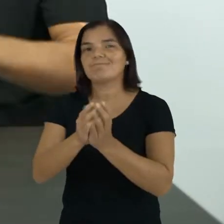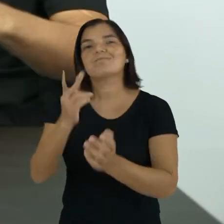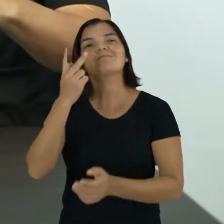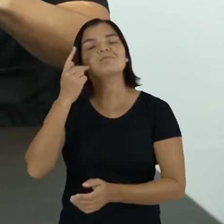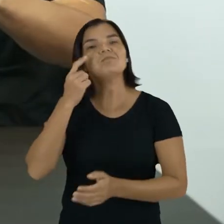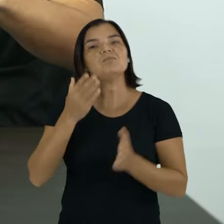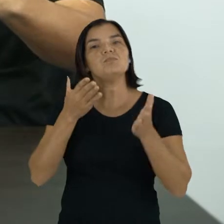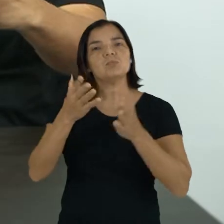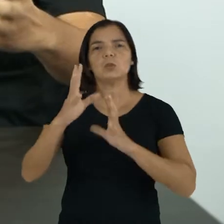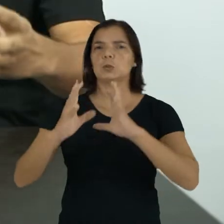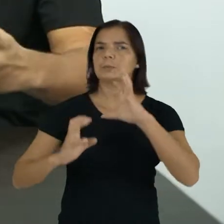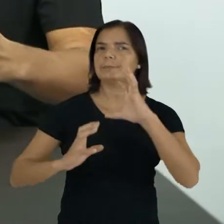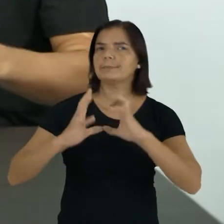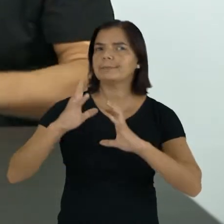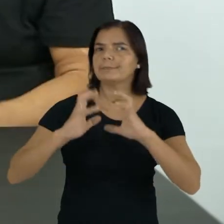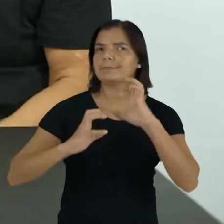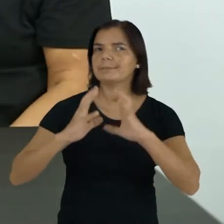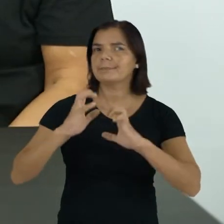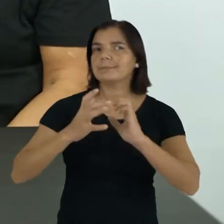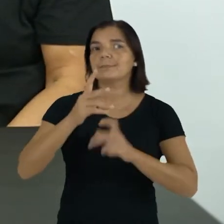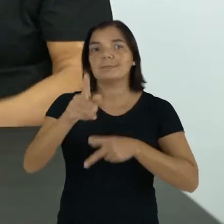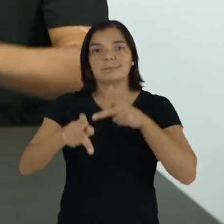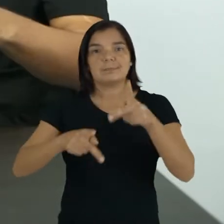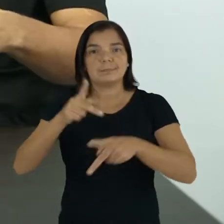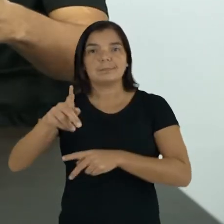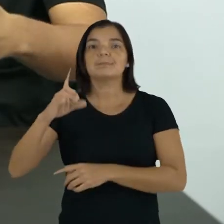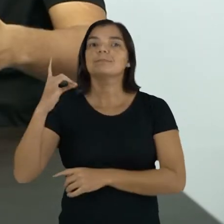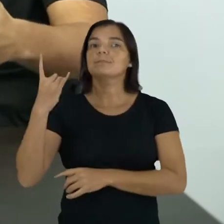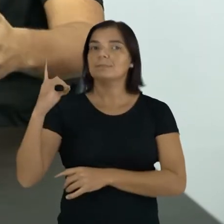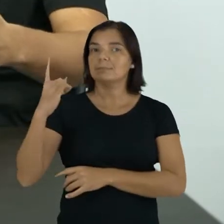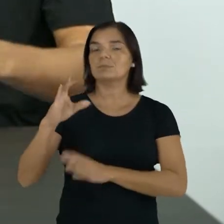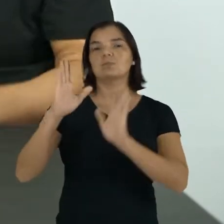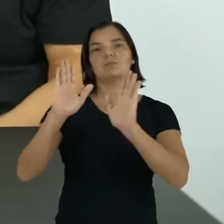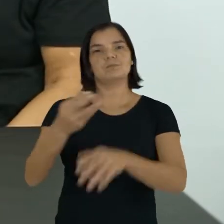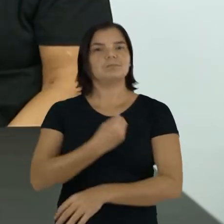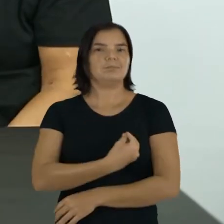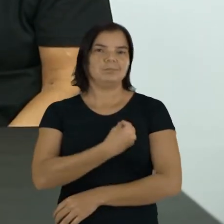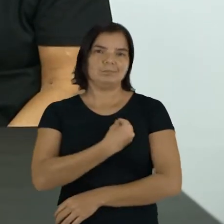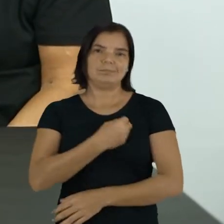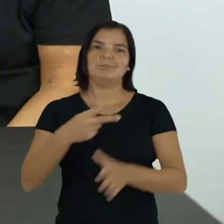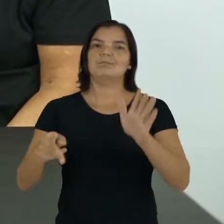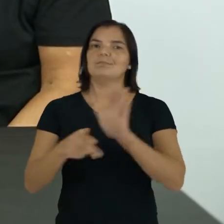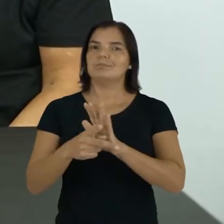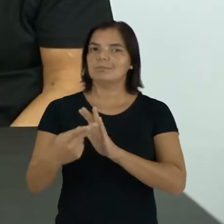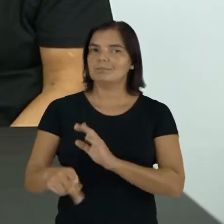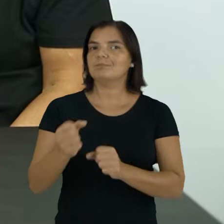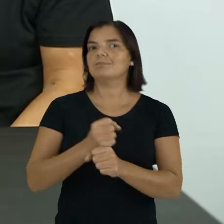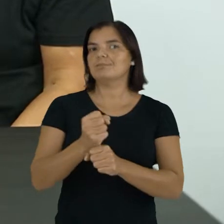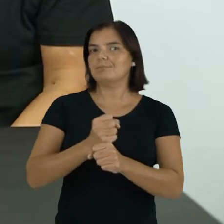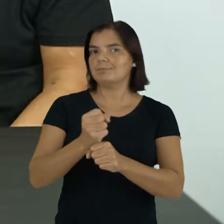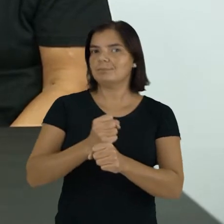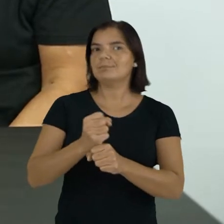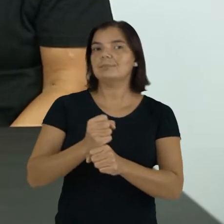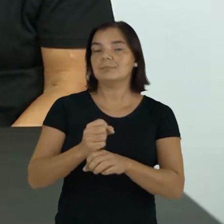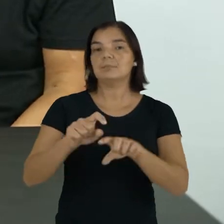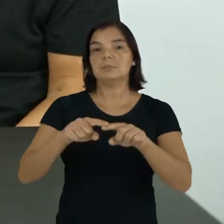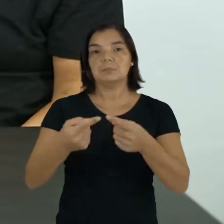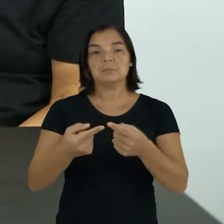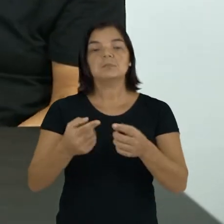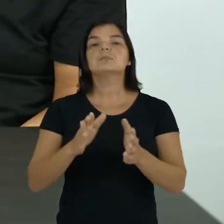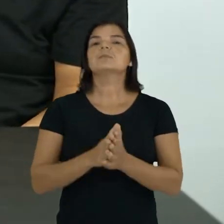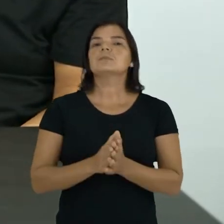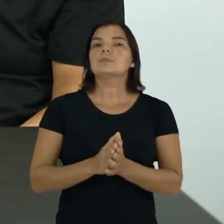então a entrar em atrito com os povos bolivianos que já ocupavam esse território já há um bom tempo. Nessa